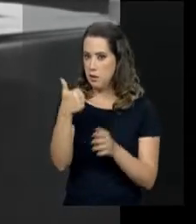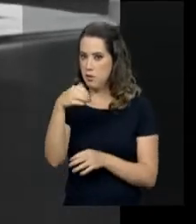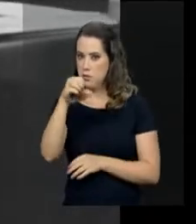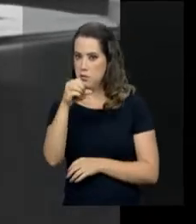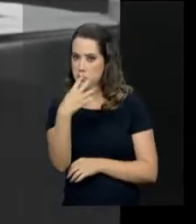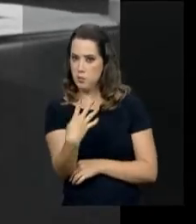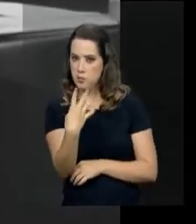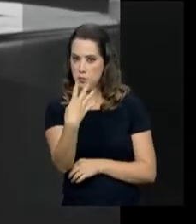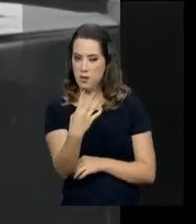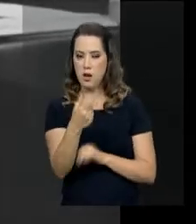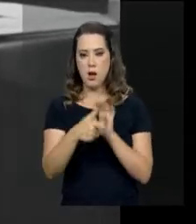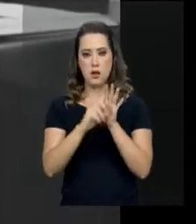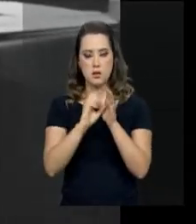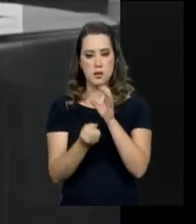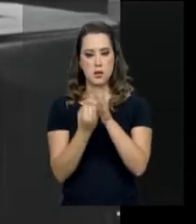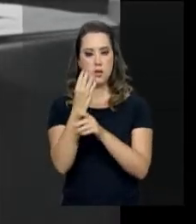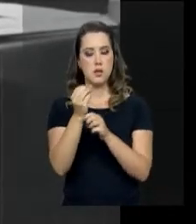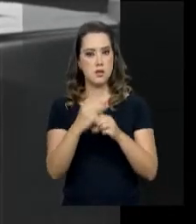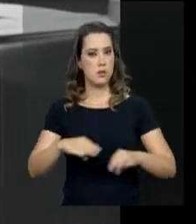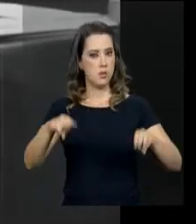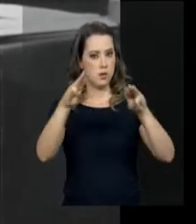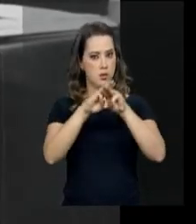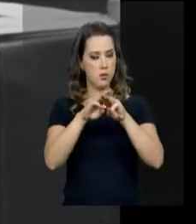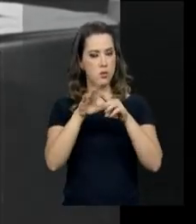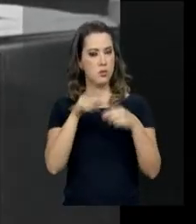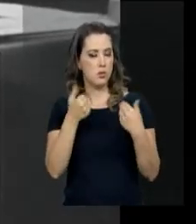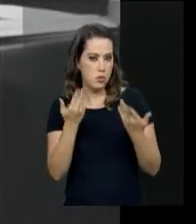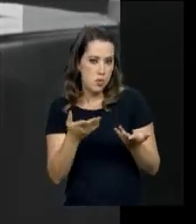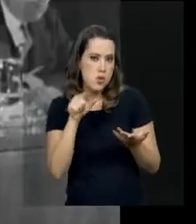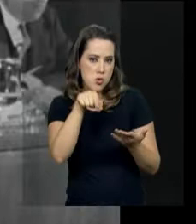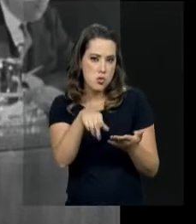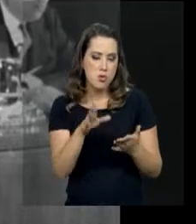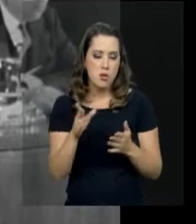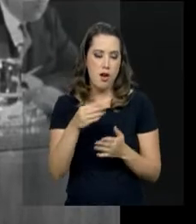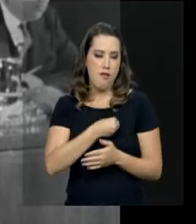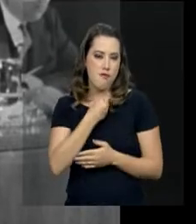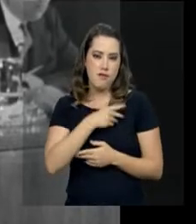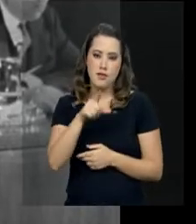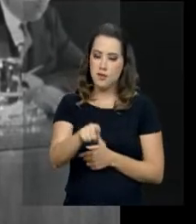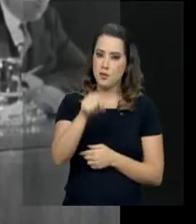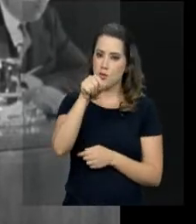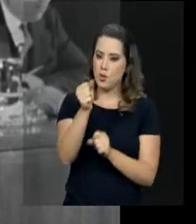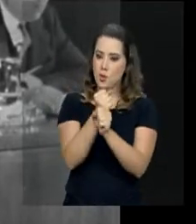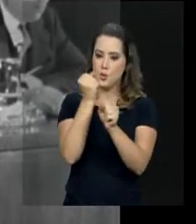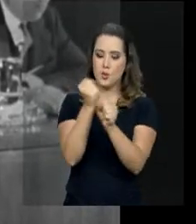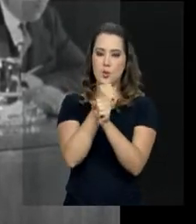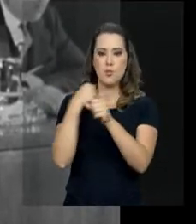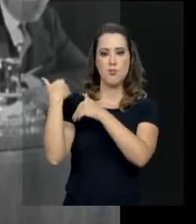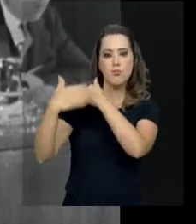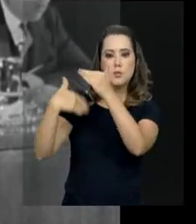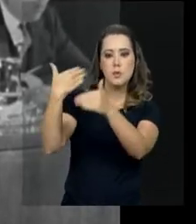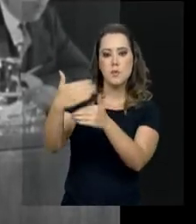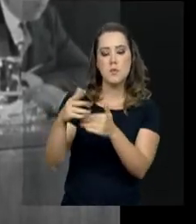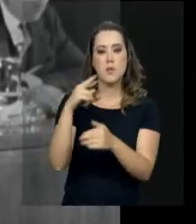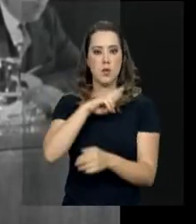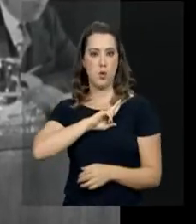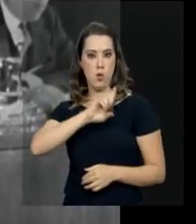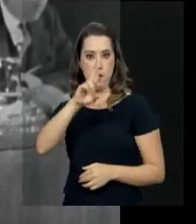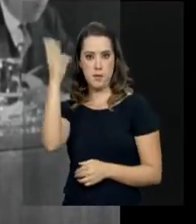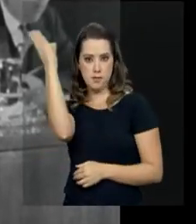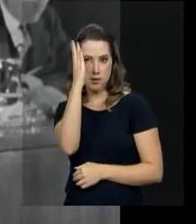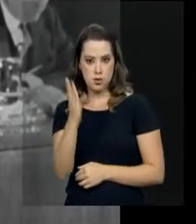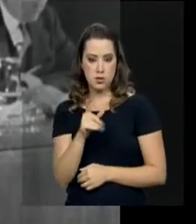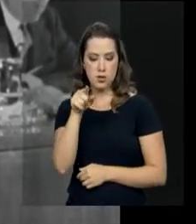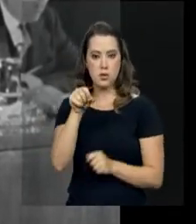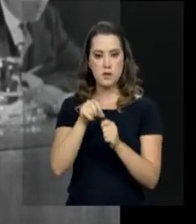da criação das Nações Unidas. E por um acaso do destino, ajudou a construir uma tradição, um representante do